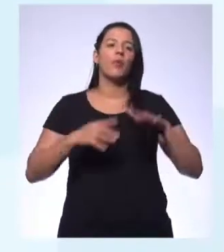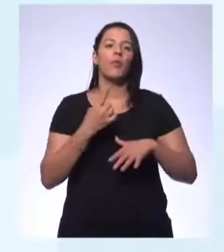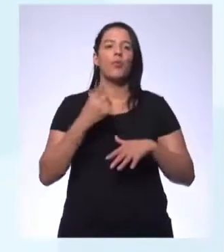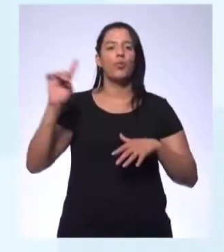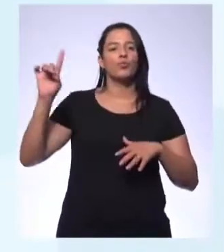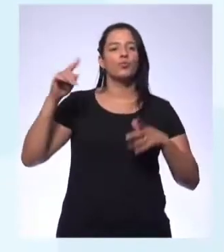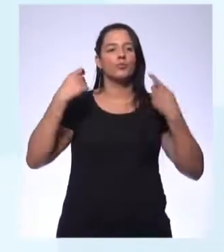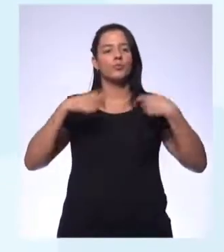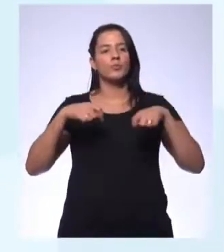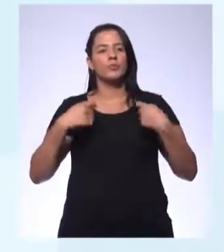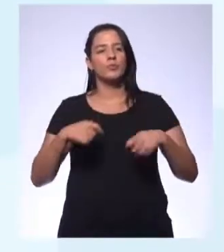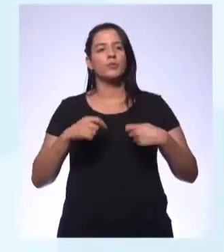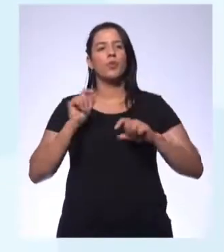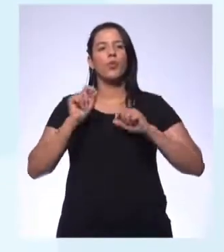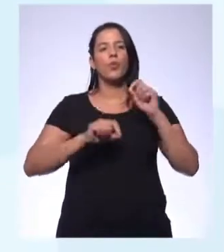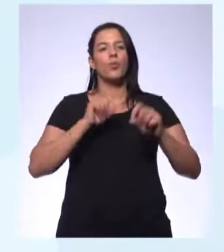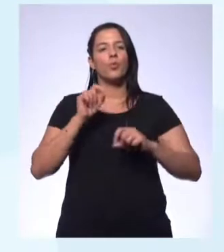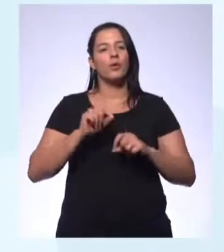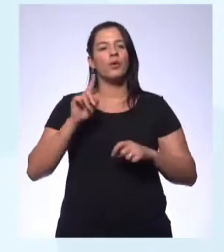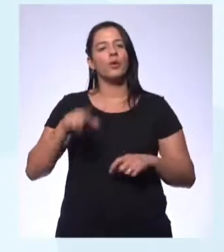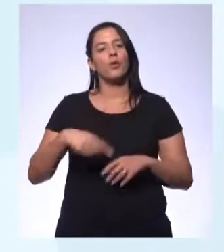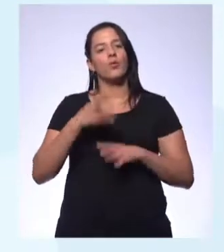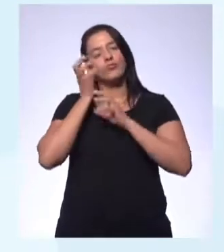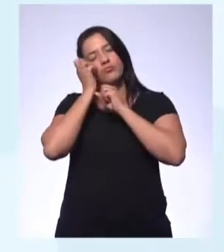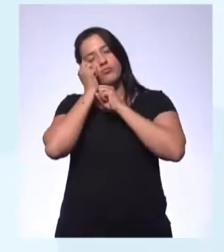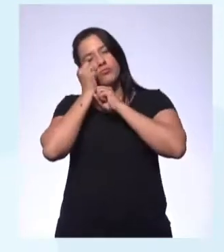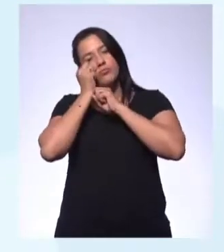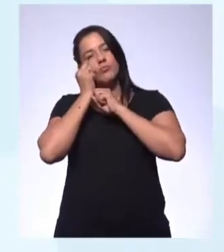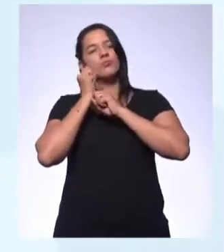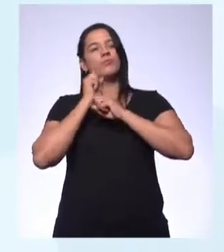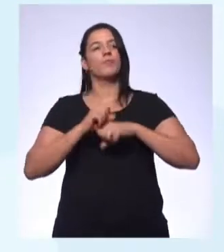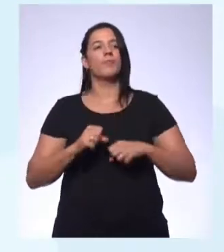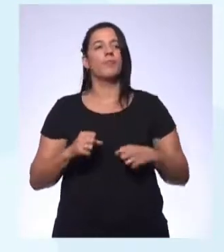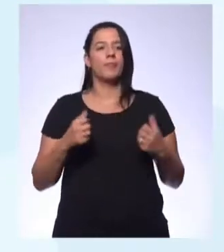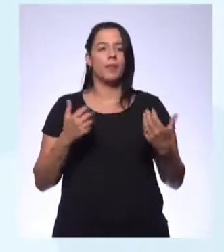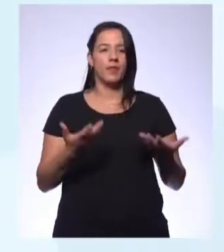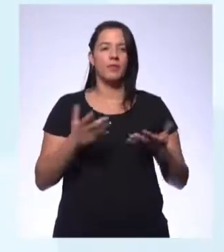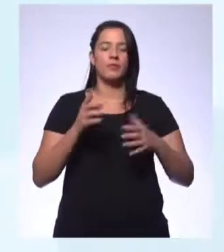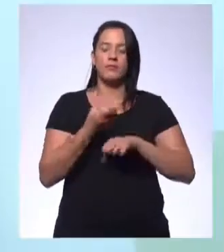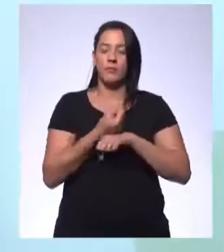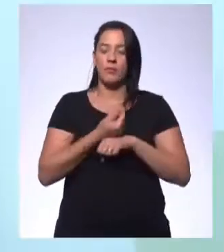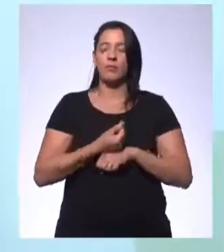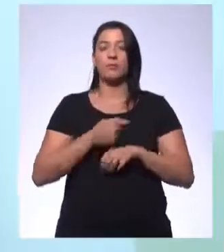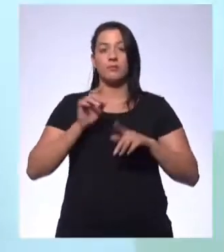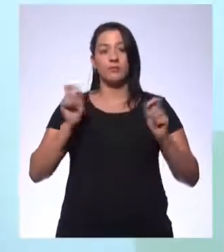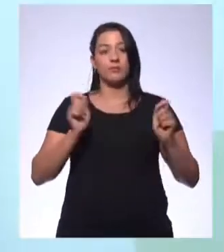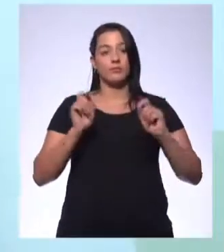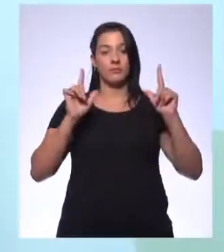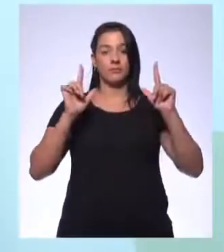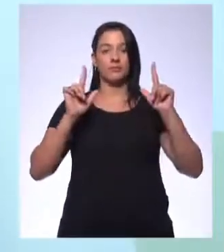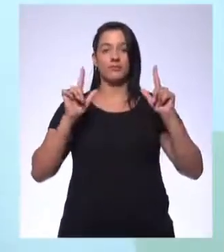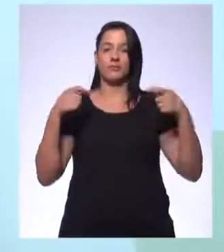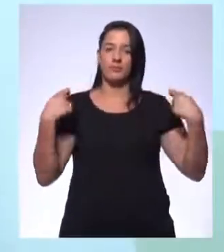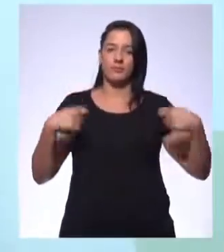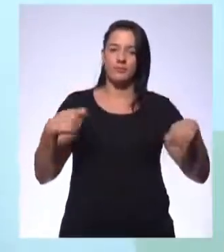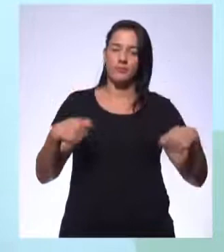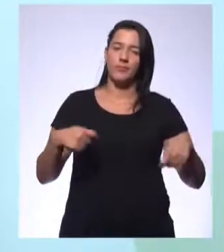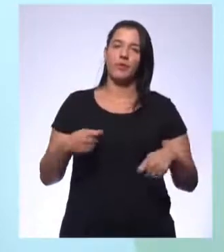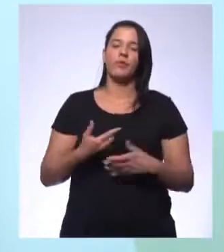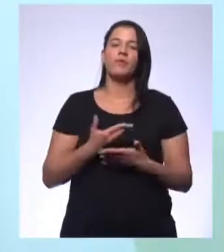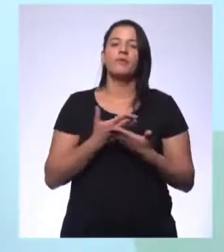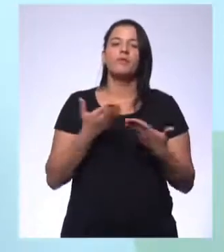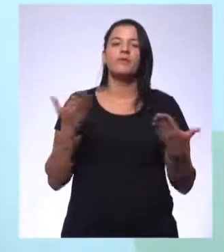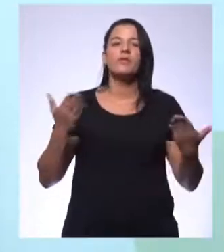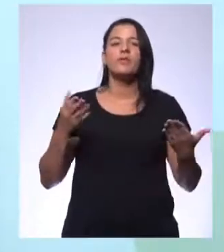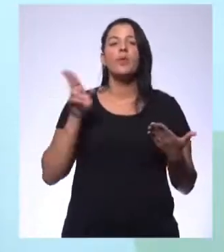ser colonizado, já está sendo colonizado, é o nosso sono, né? Nessa questão do capitalismo, a gente tem que ficar esperto quanto a isso, o quanto